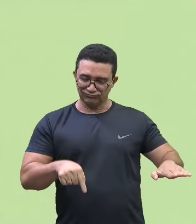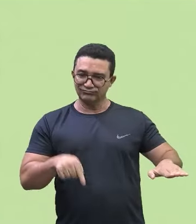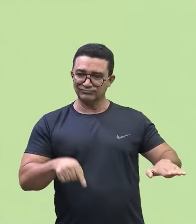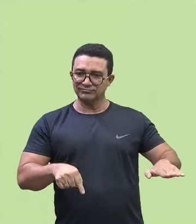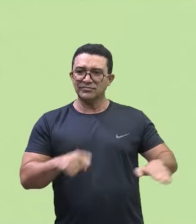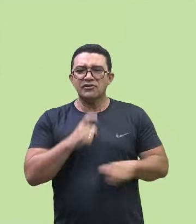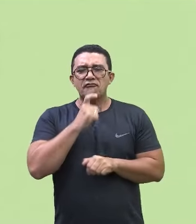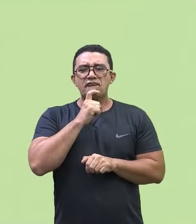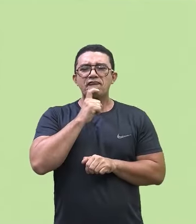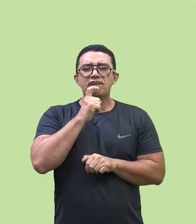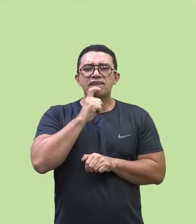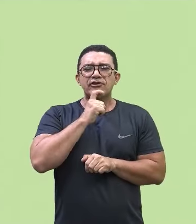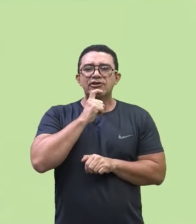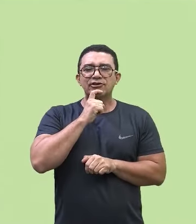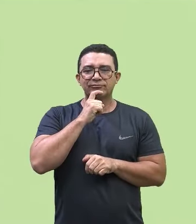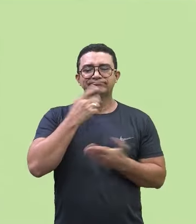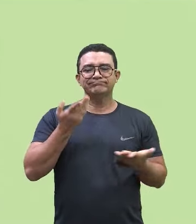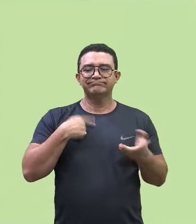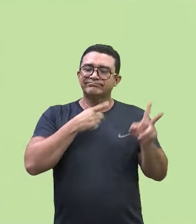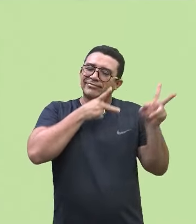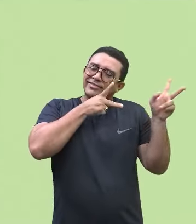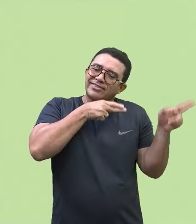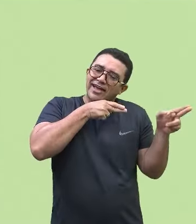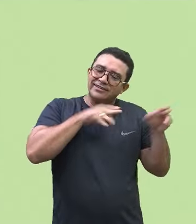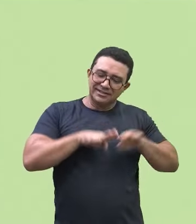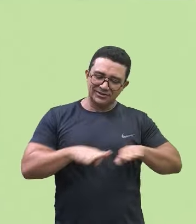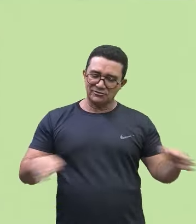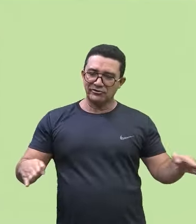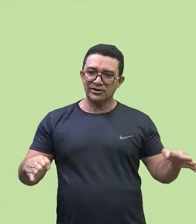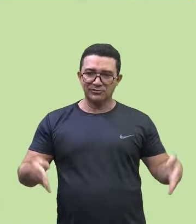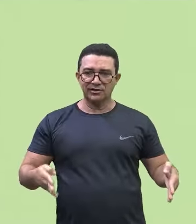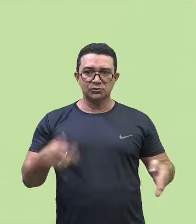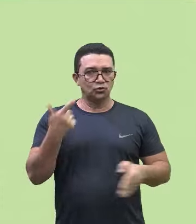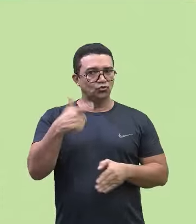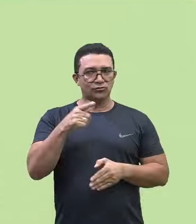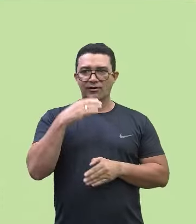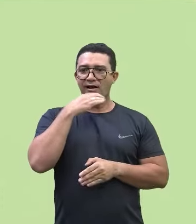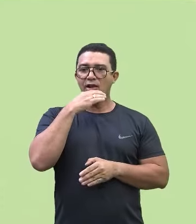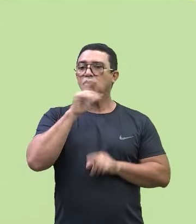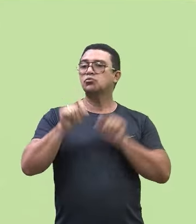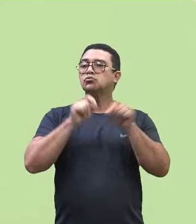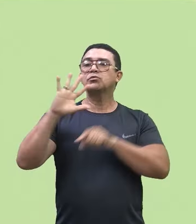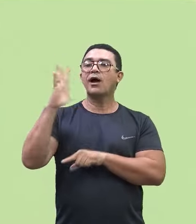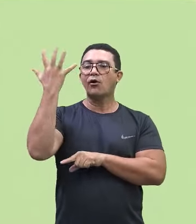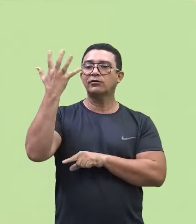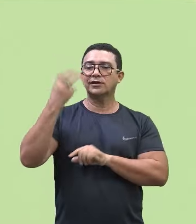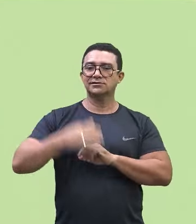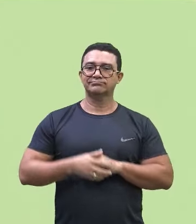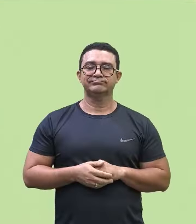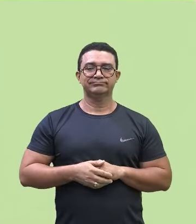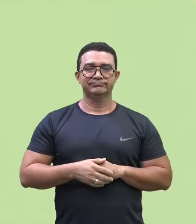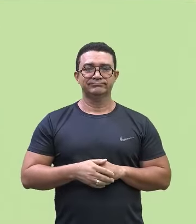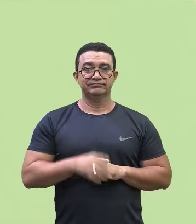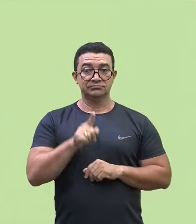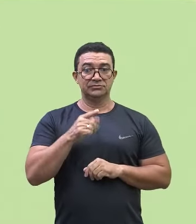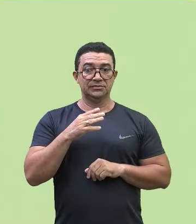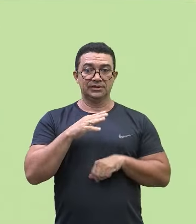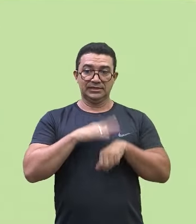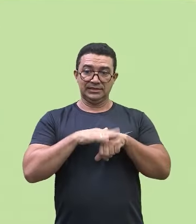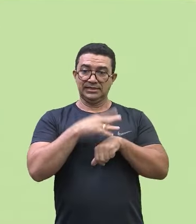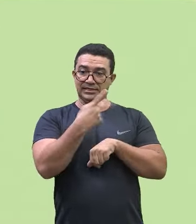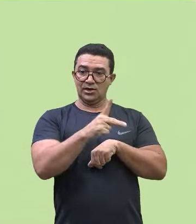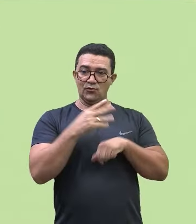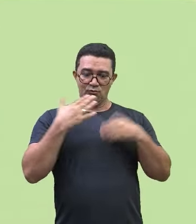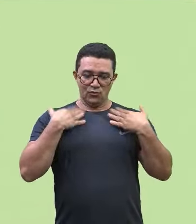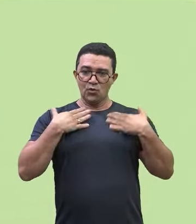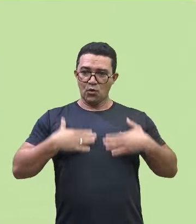tá? E aí, quando você deita no chão e ele está sem calor, o que vai acontecer é que o seu calor vai